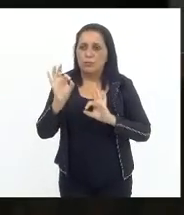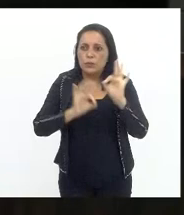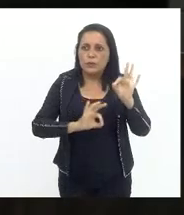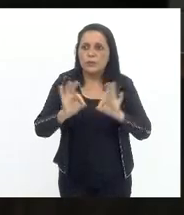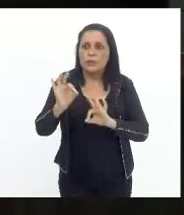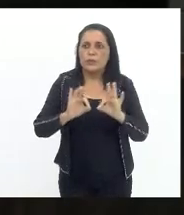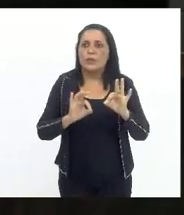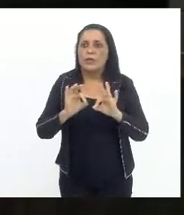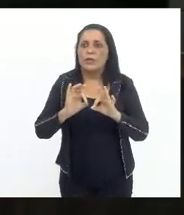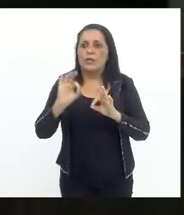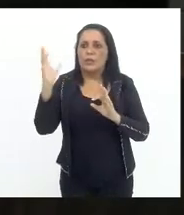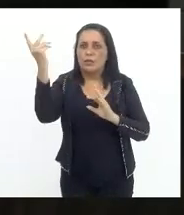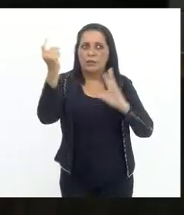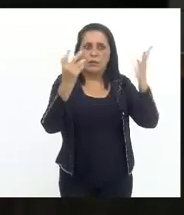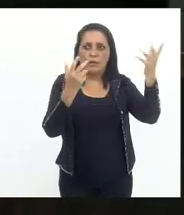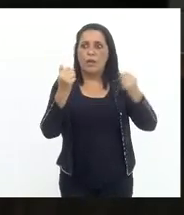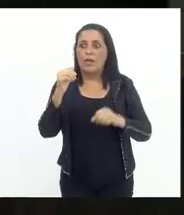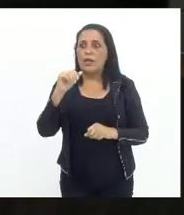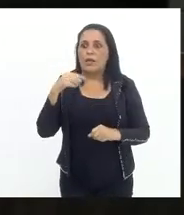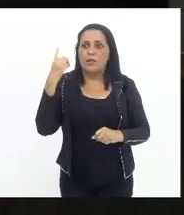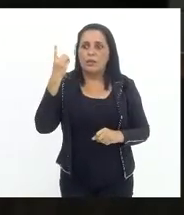Lucinha.